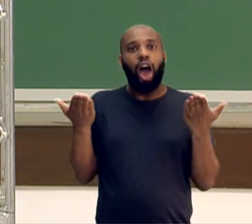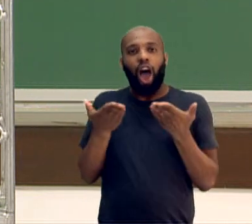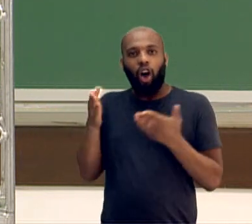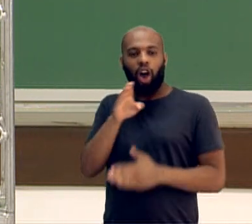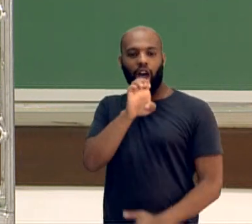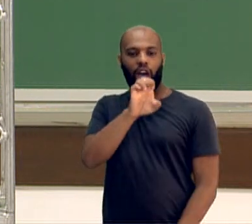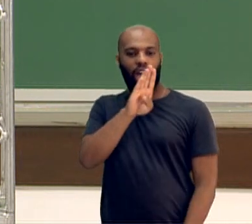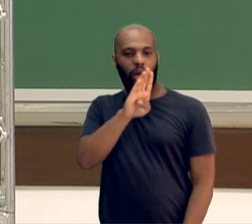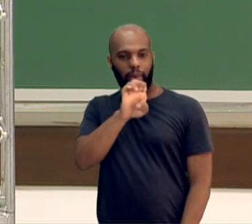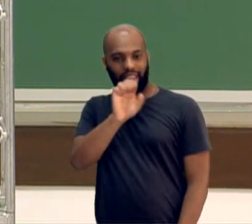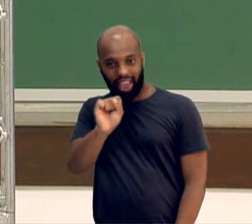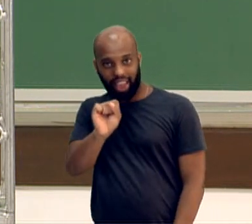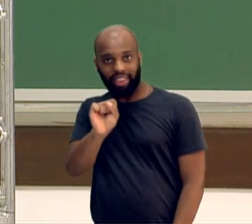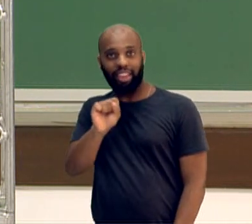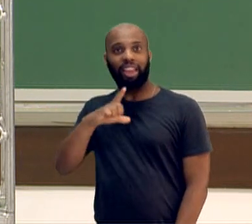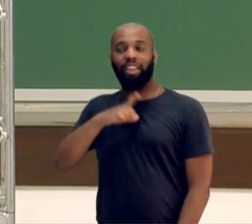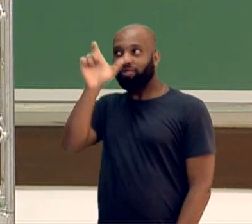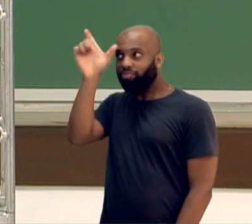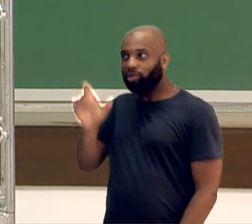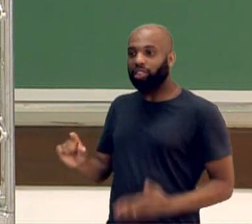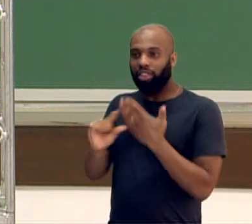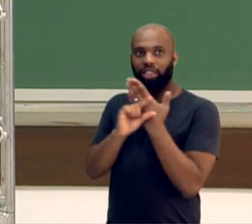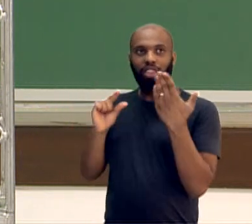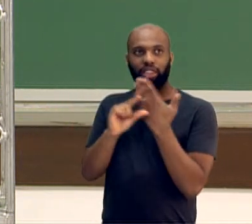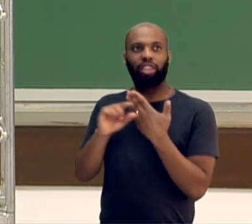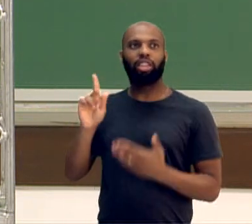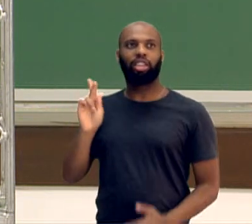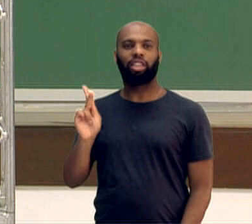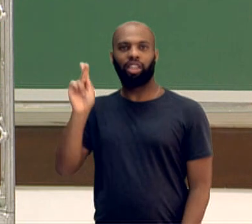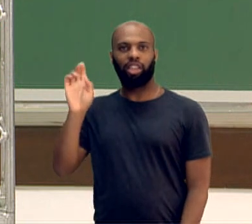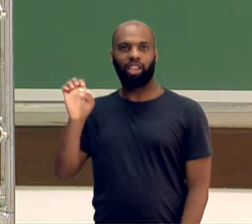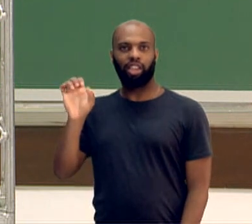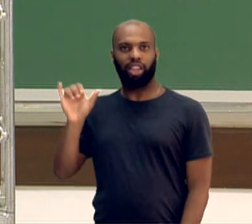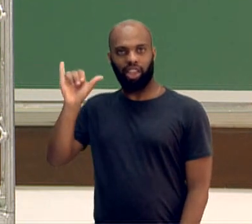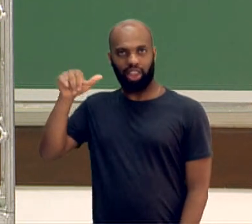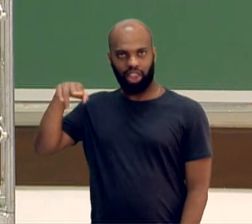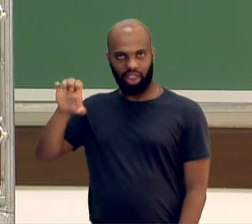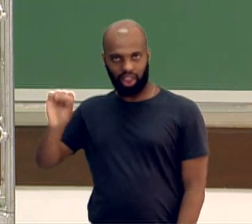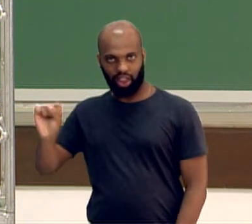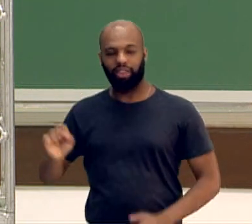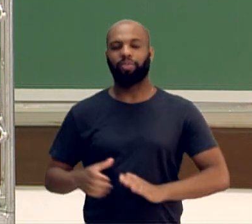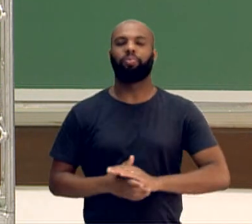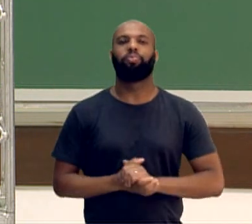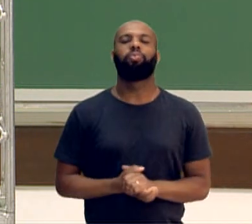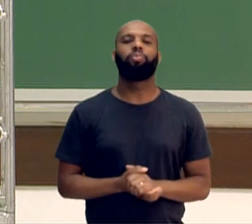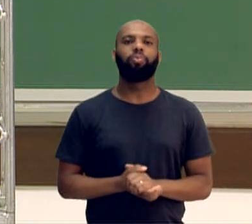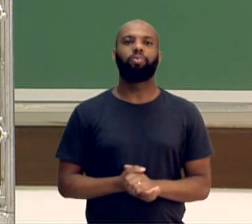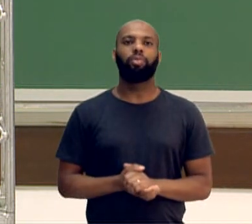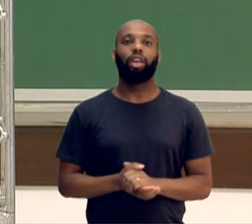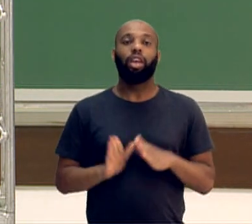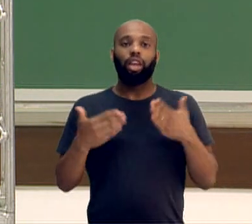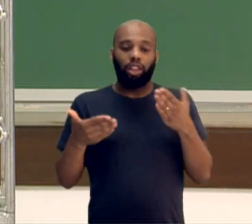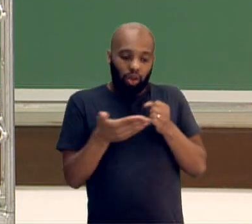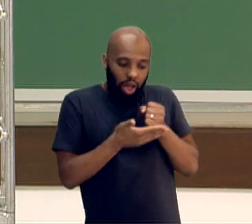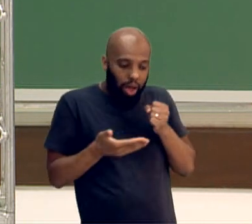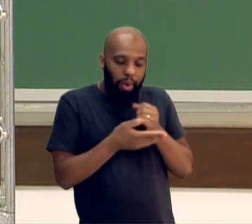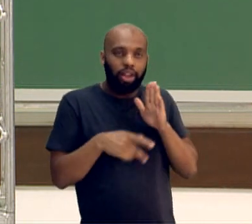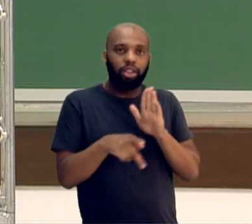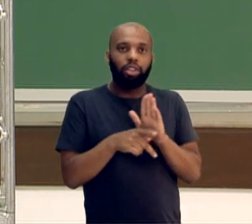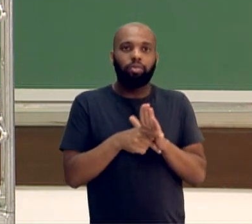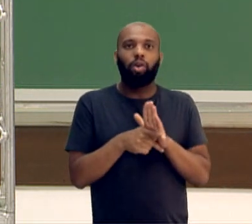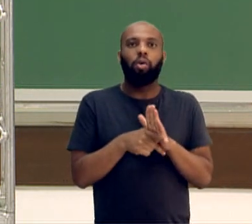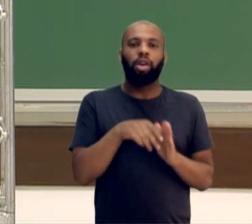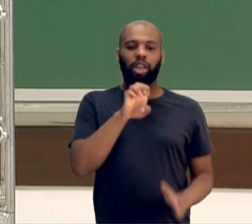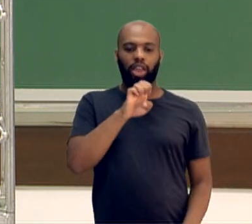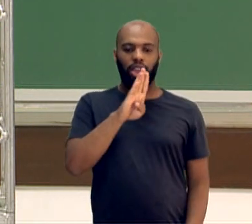é o autor chamado John Maynard Keynes. Por isso também da ideia do keynesianismo. A base intelectual, então, do estado do bem-estar social